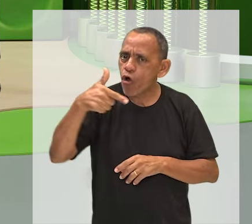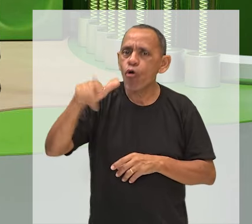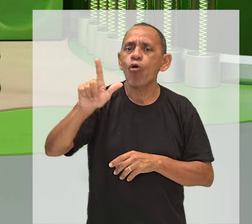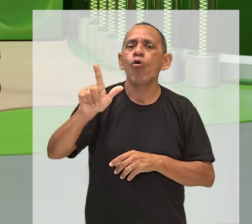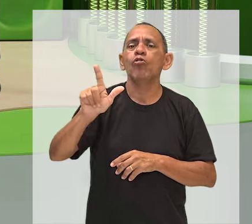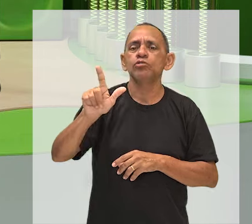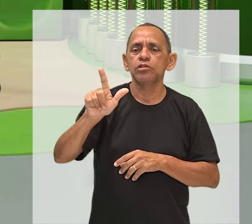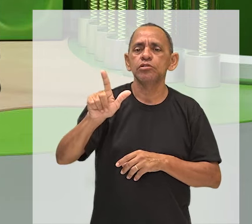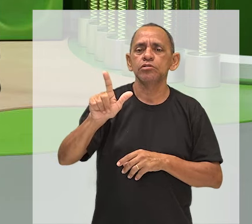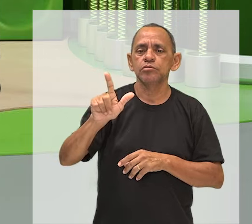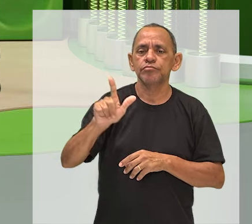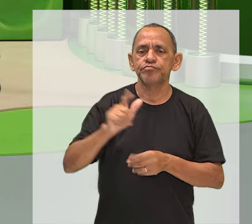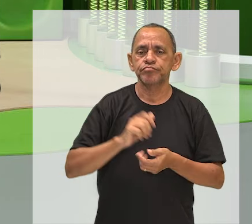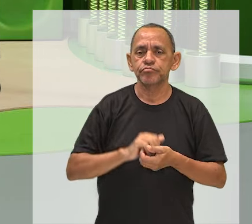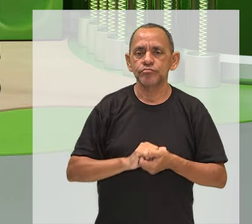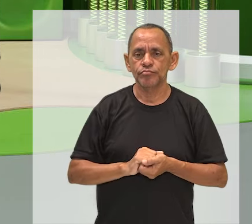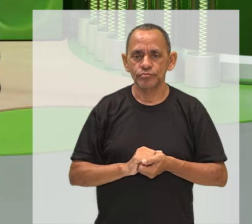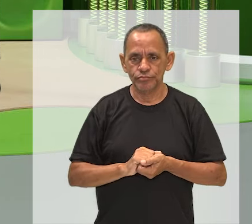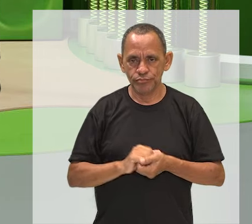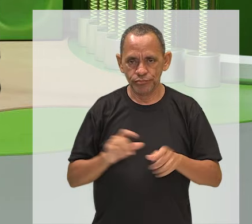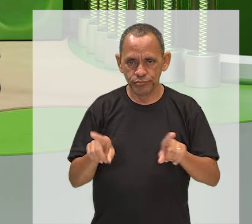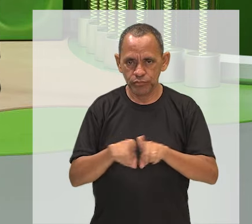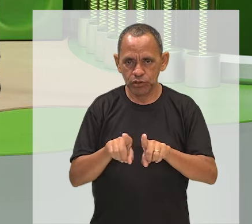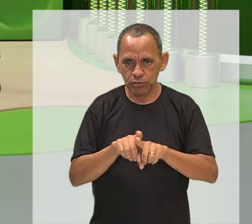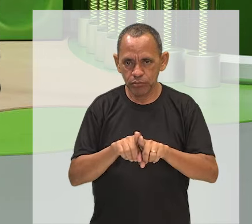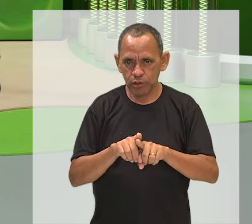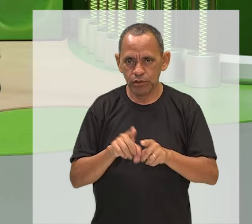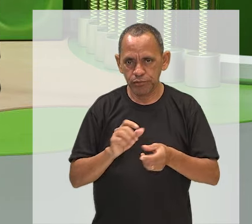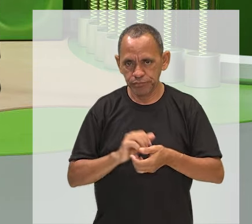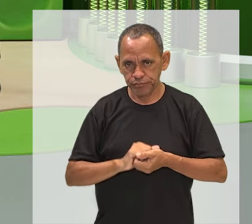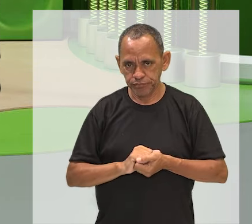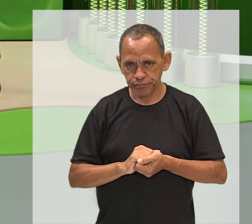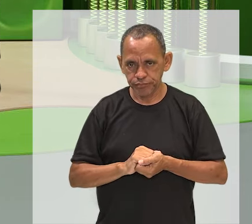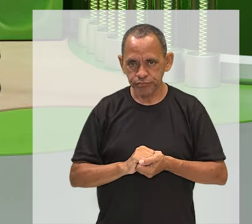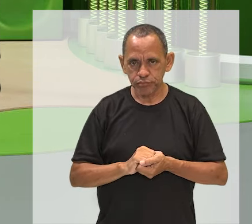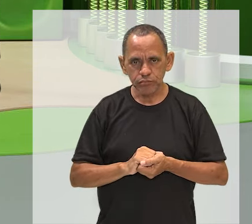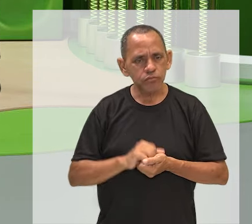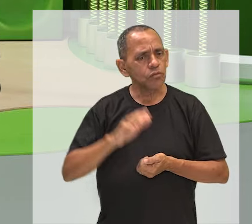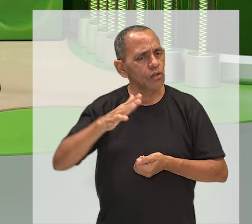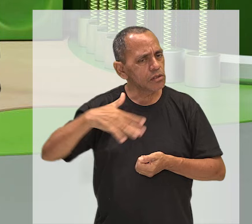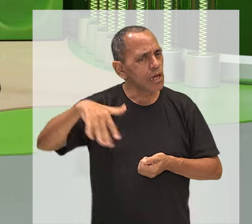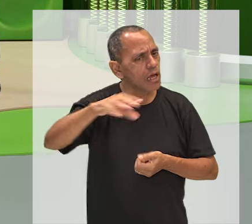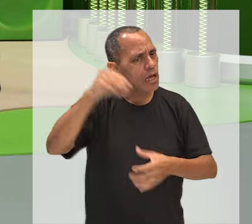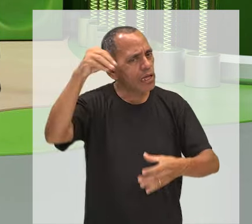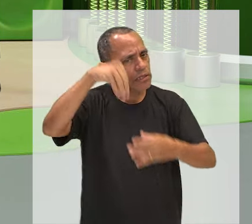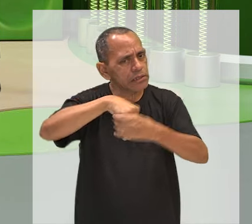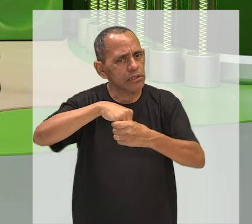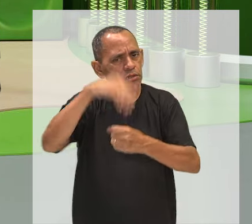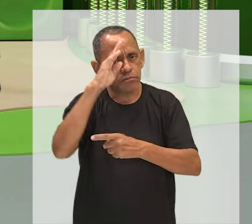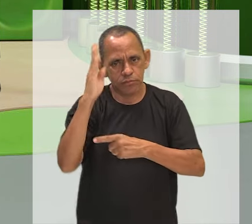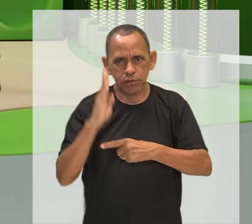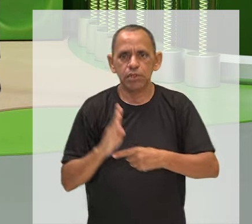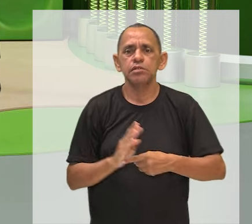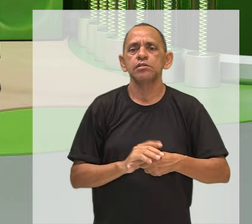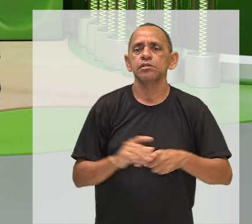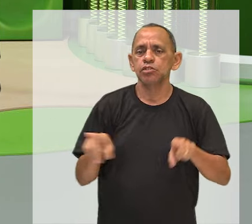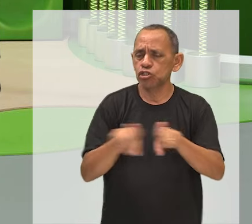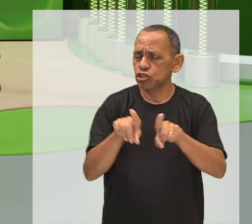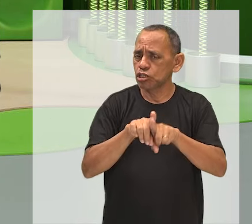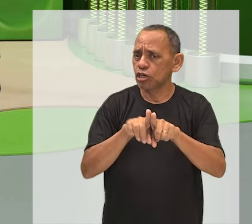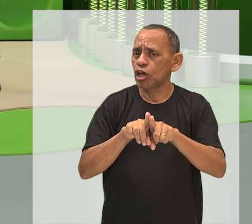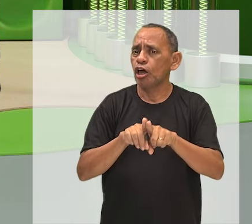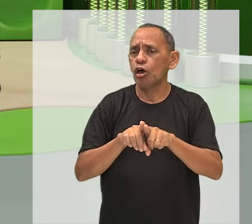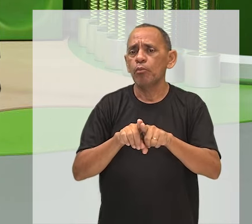para outras áreas, né, para outras zonas, outros ambientes dentro do nosso país e até para